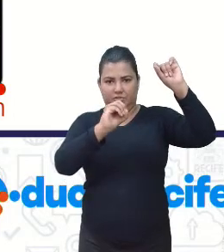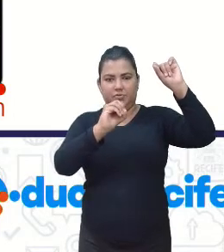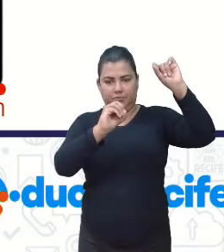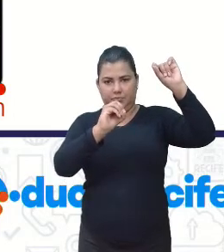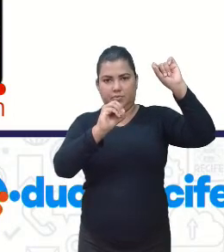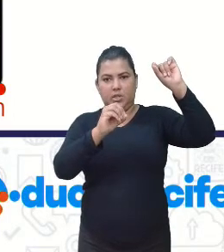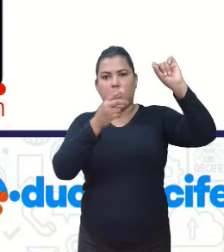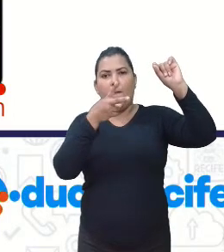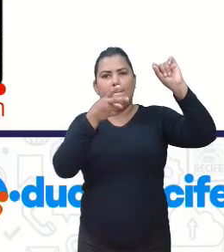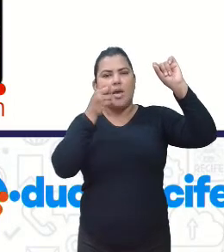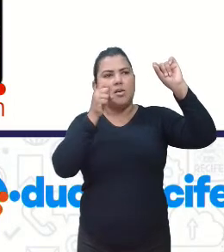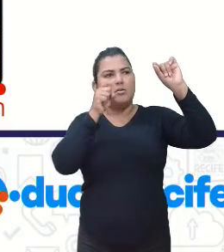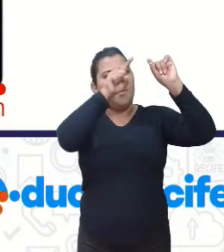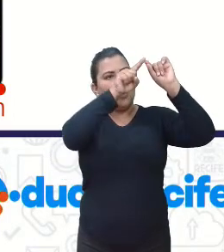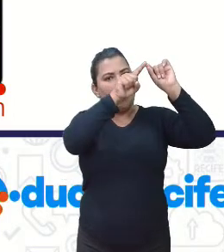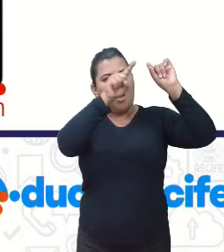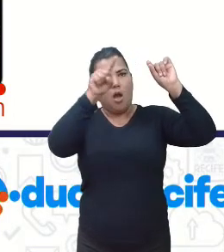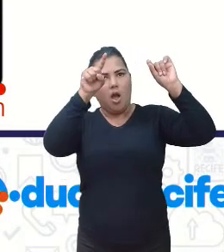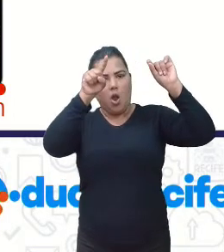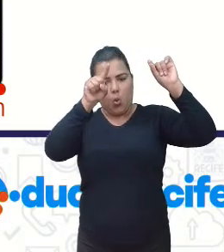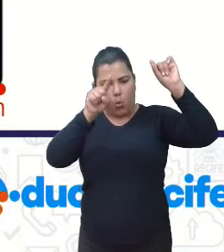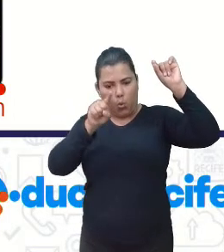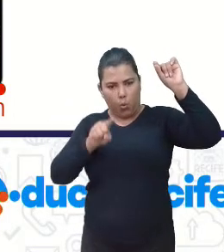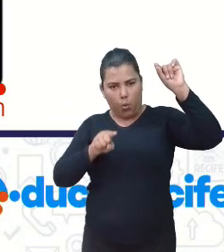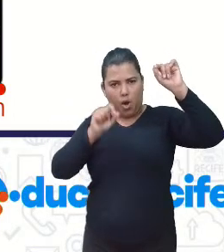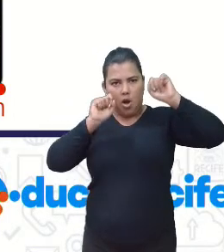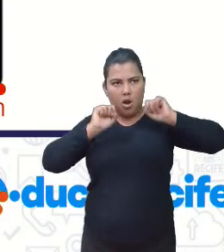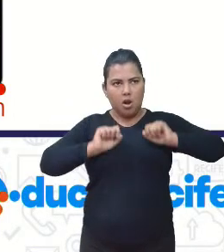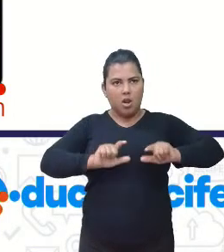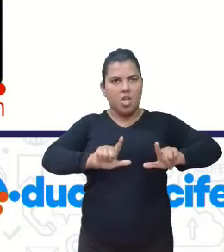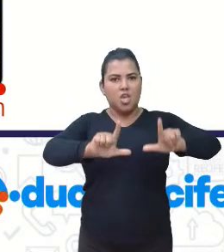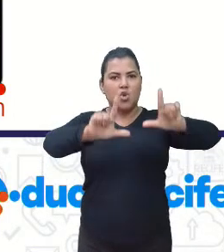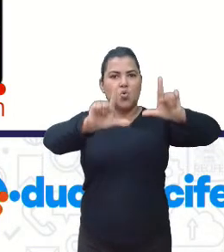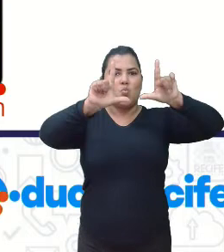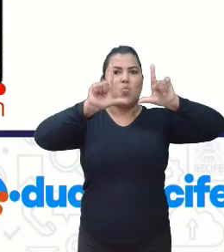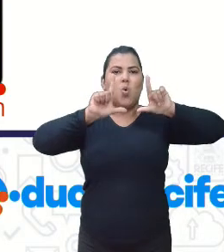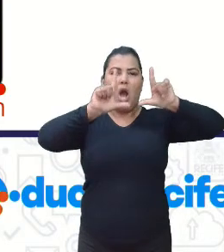um retângulo aí, né? Ou seja, eu enquadrei